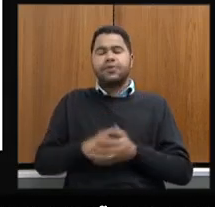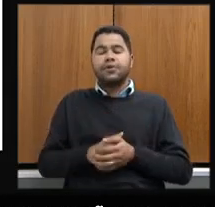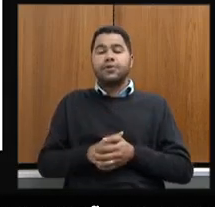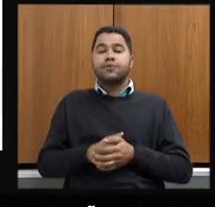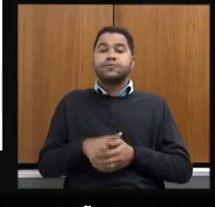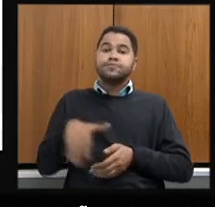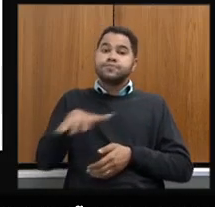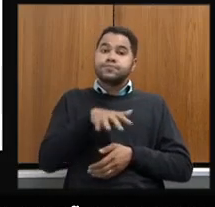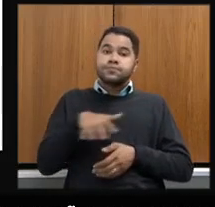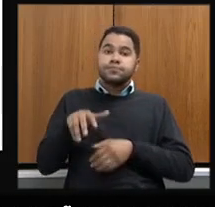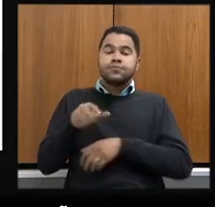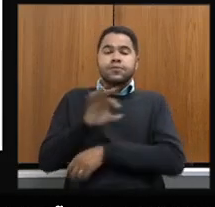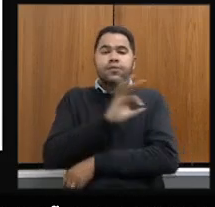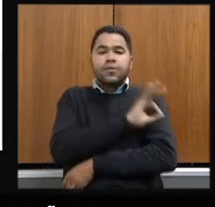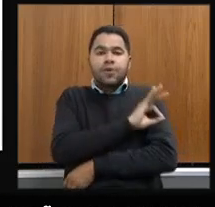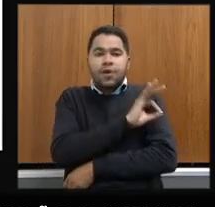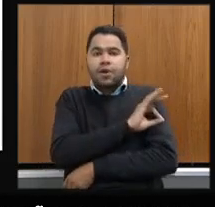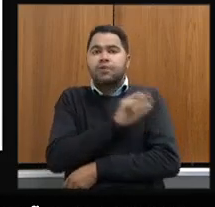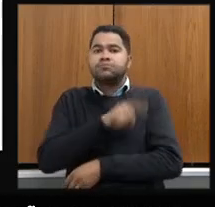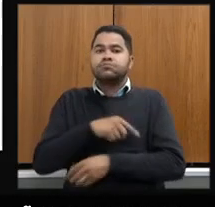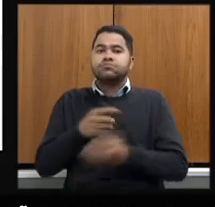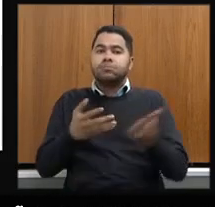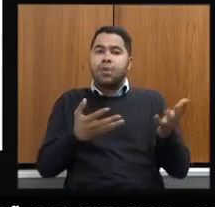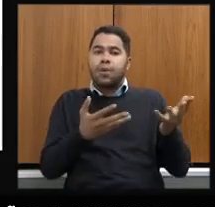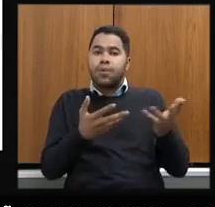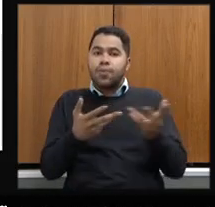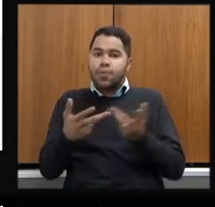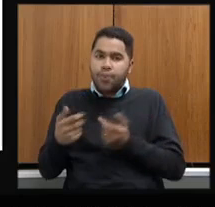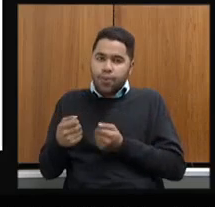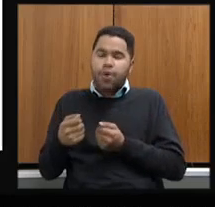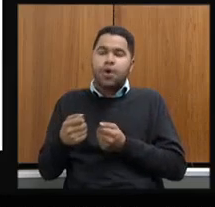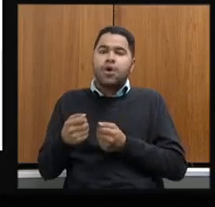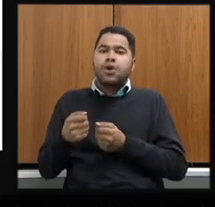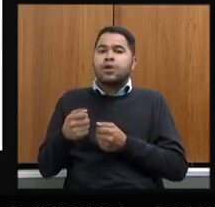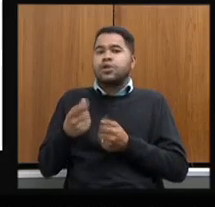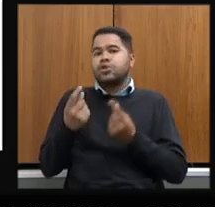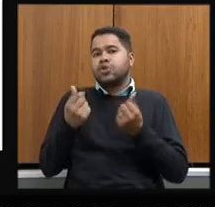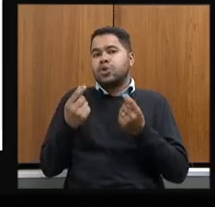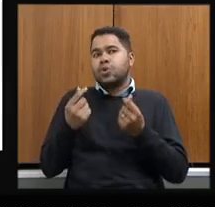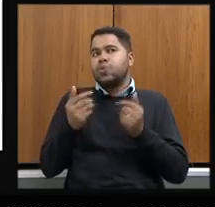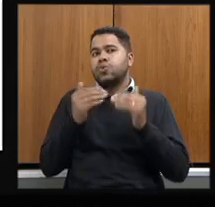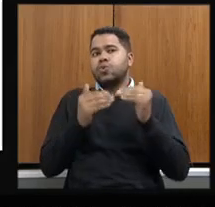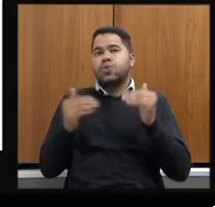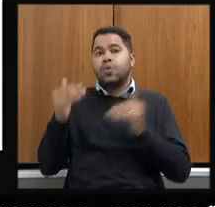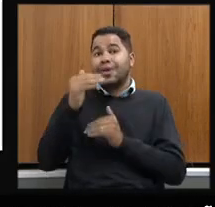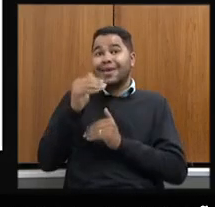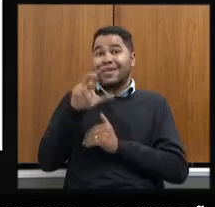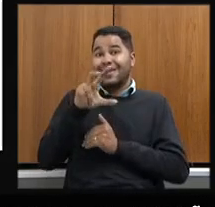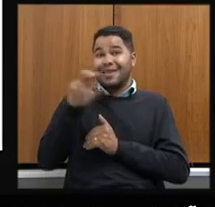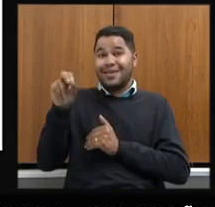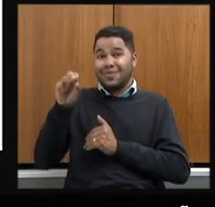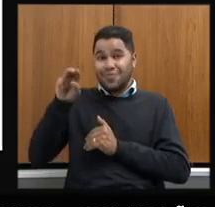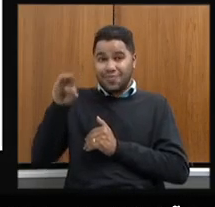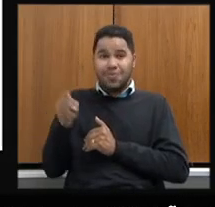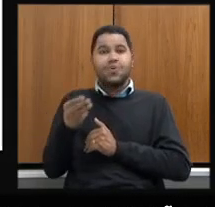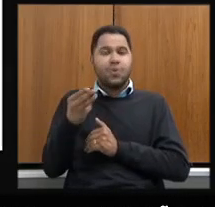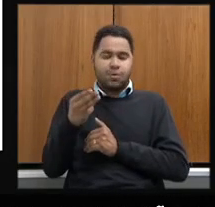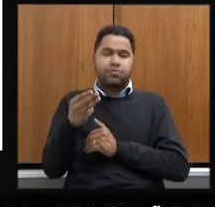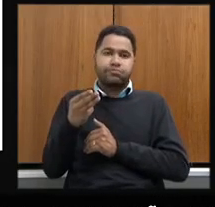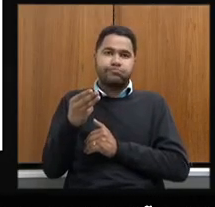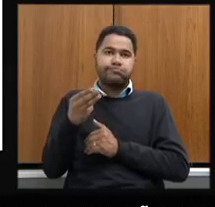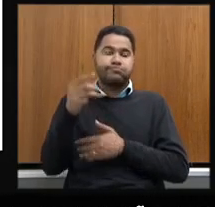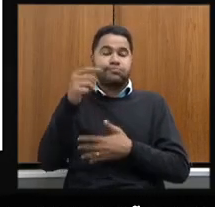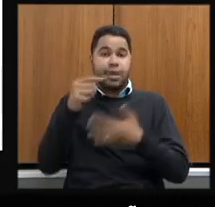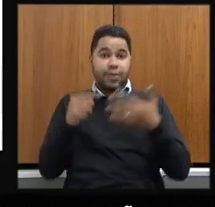a gente tem um acompanhamento de oportunidades para captação de recurso com valores o valor superior a 500 milhões Essa tem sido um